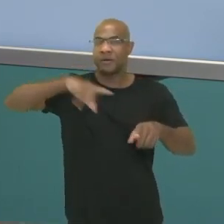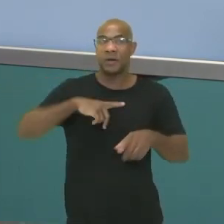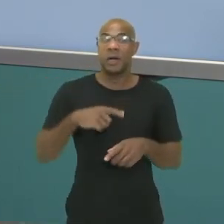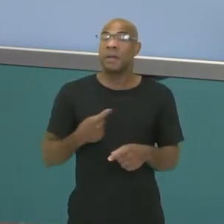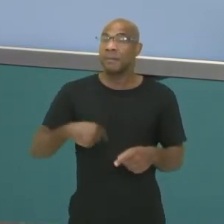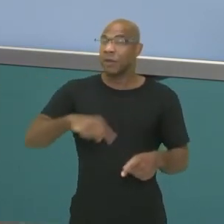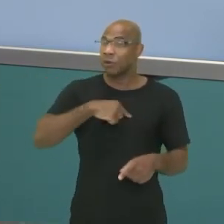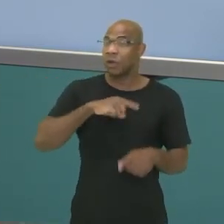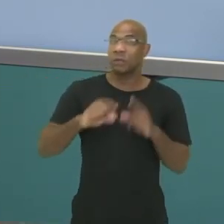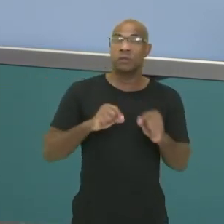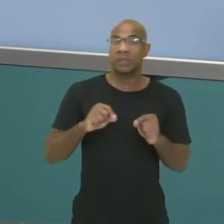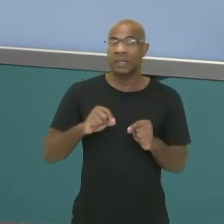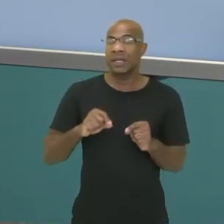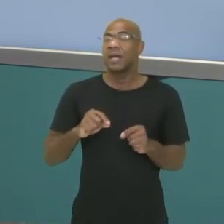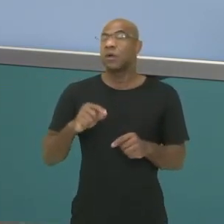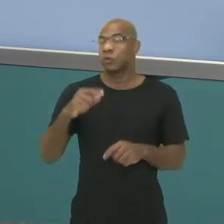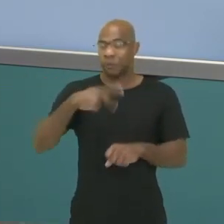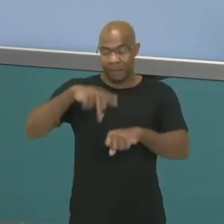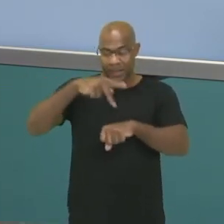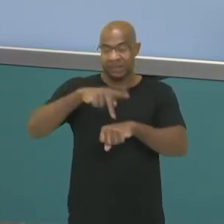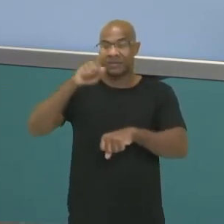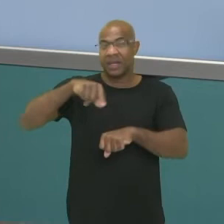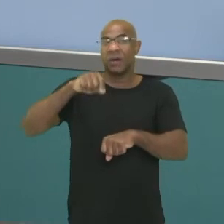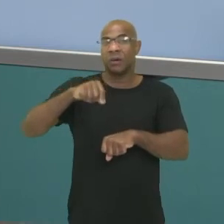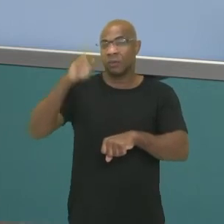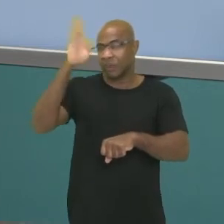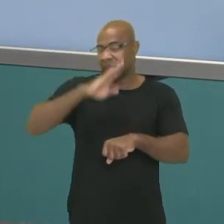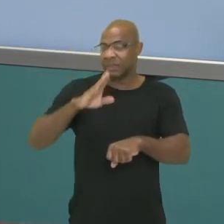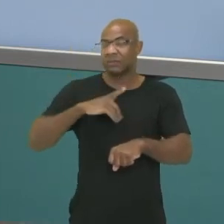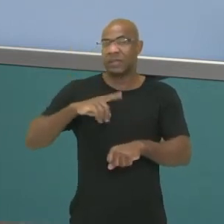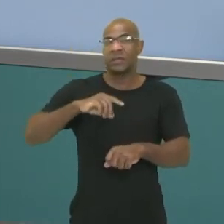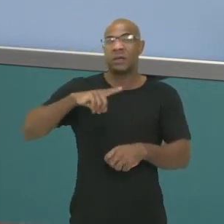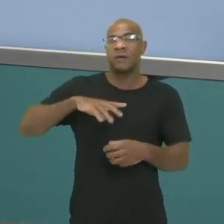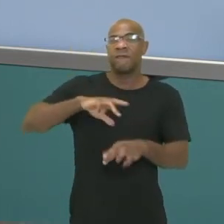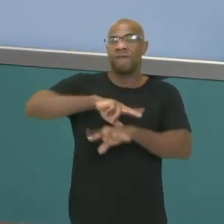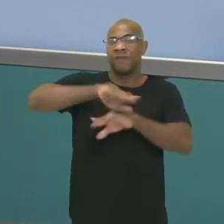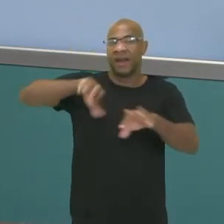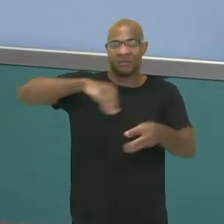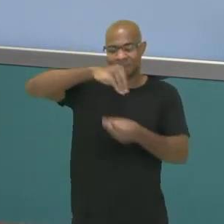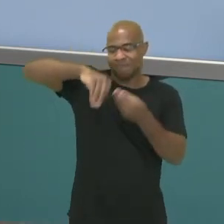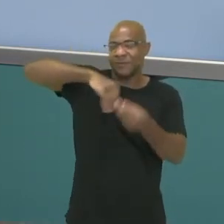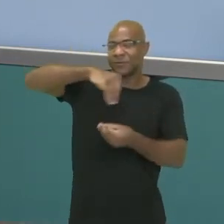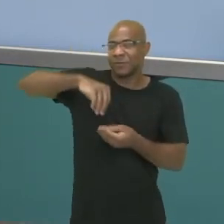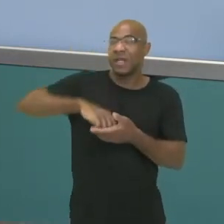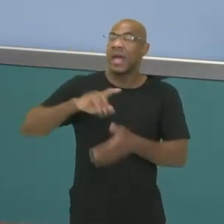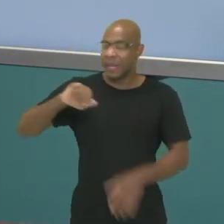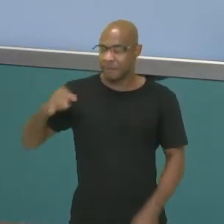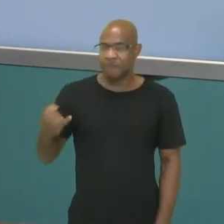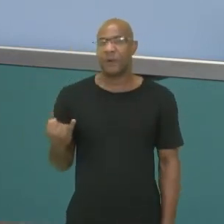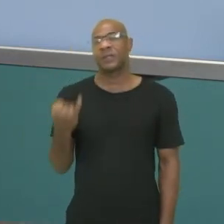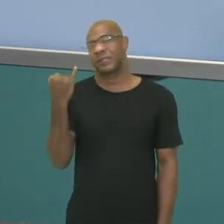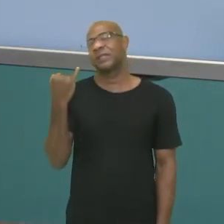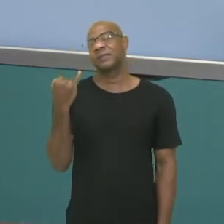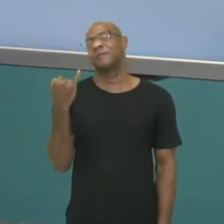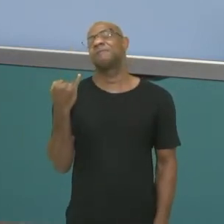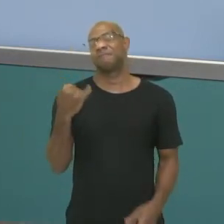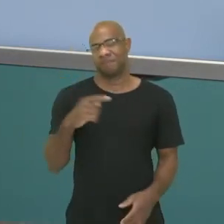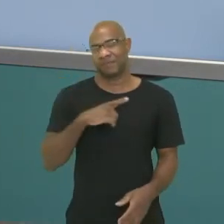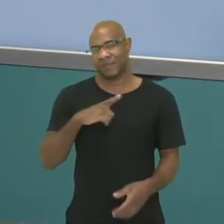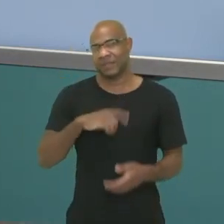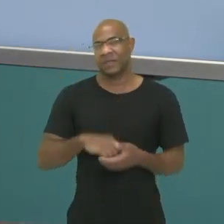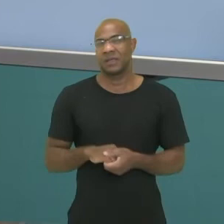altamente heterogêneo é muito mais... Ele tem um grau de importância muito grande, tem uma questão